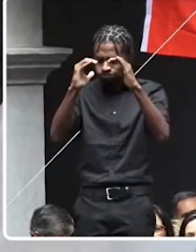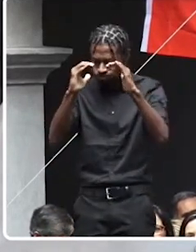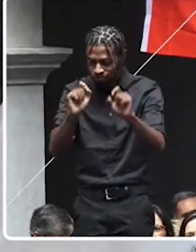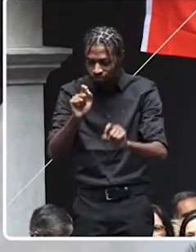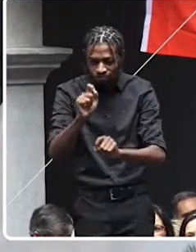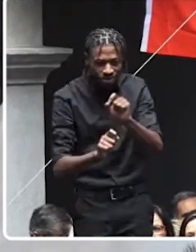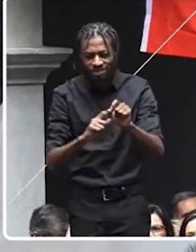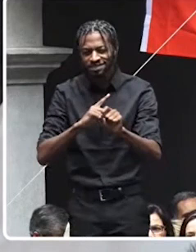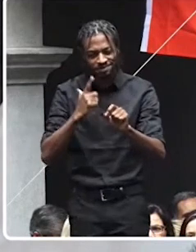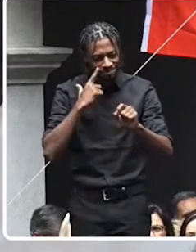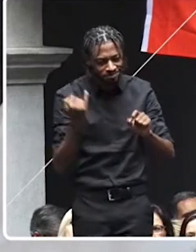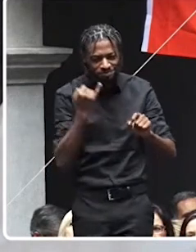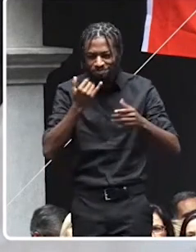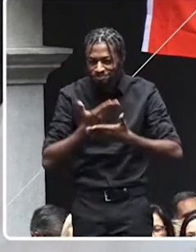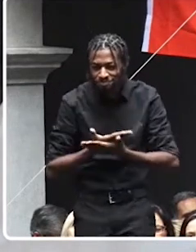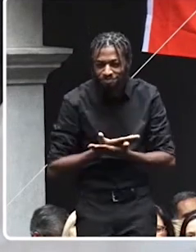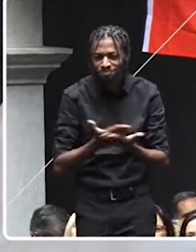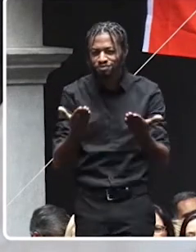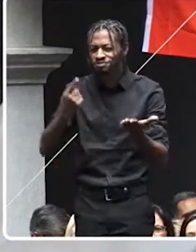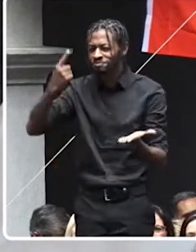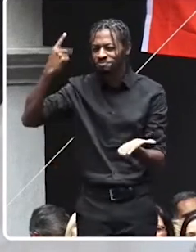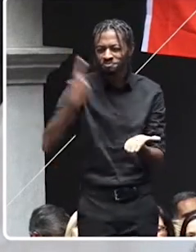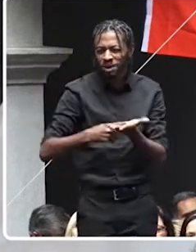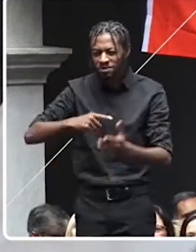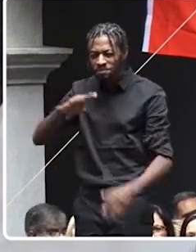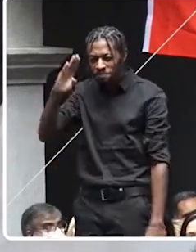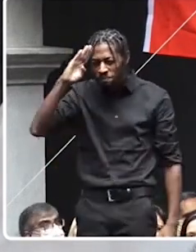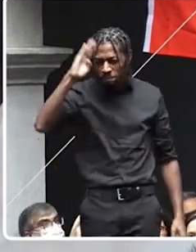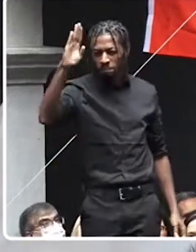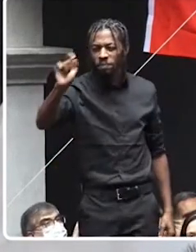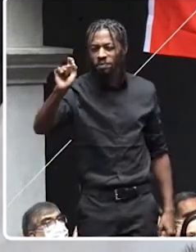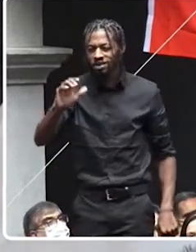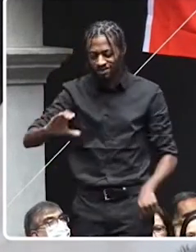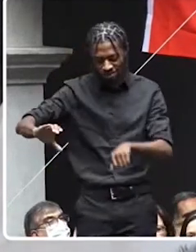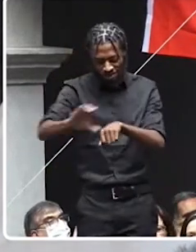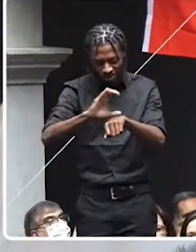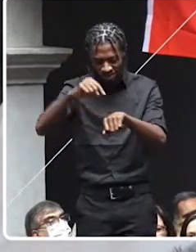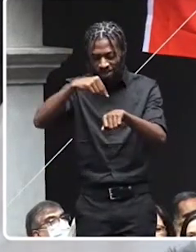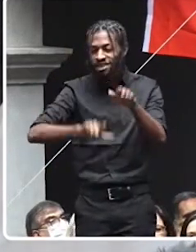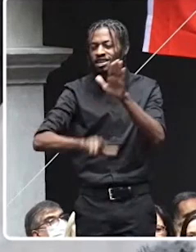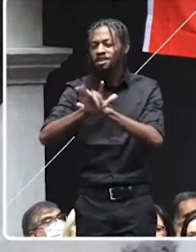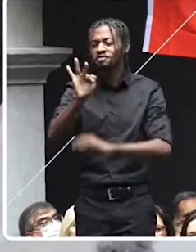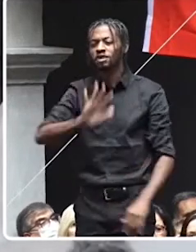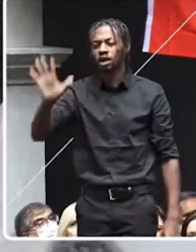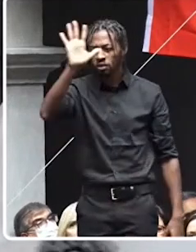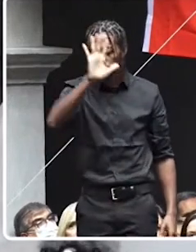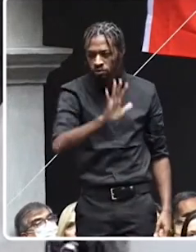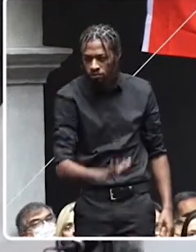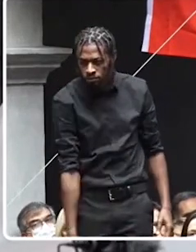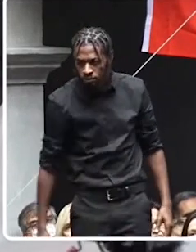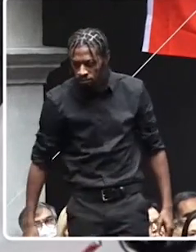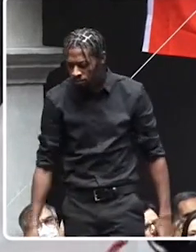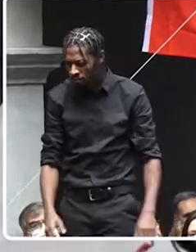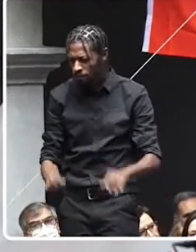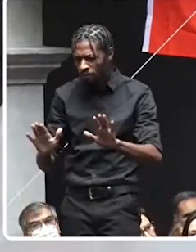pela observância do Pacto Maior, a Constituição Federal. Sob o manto da